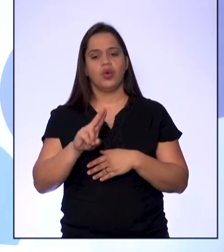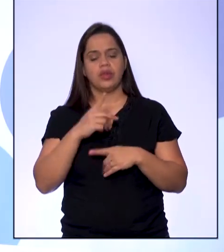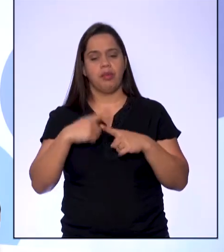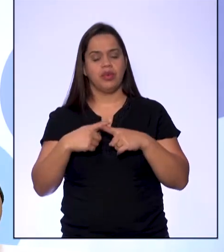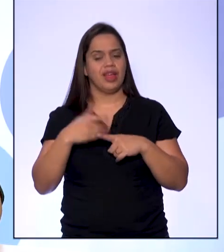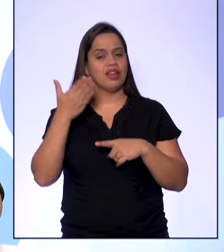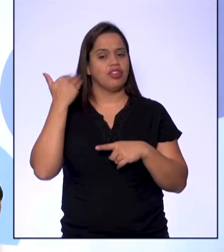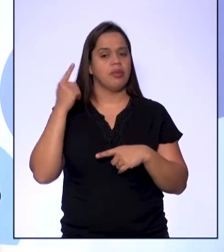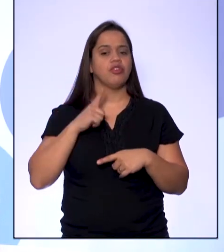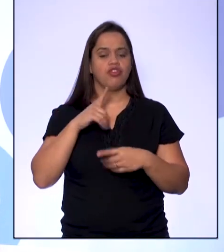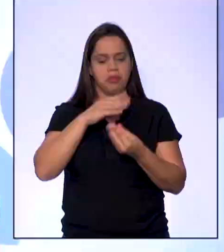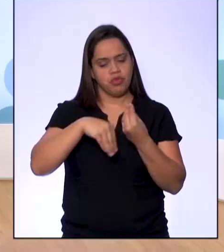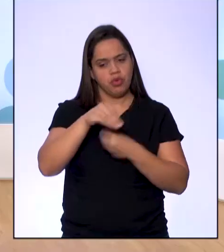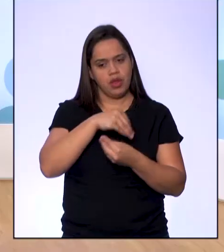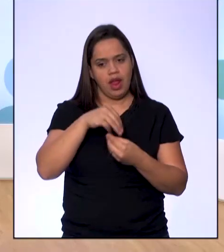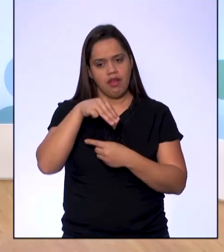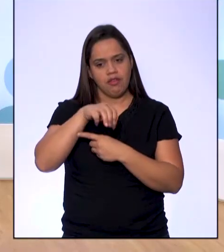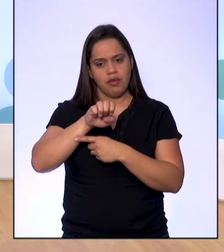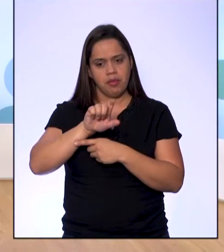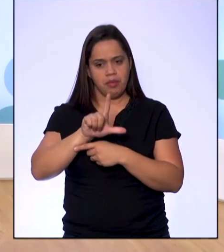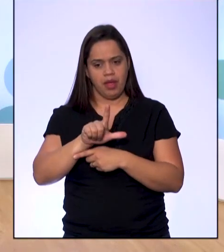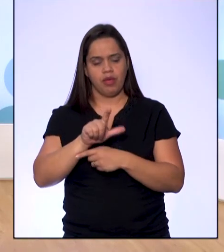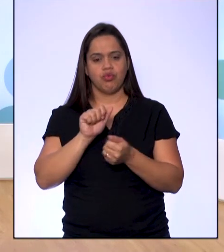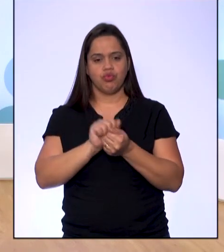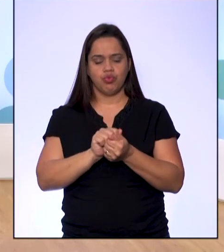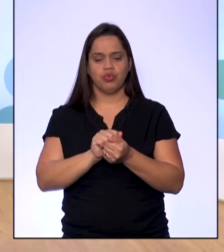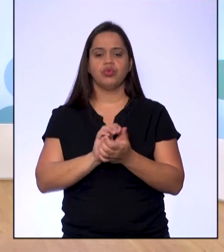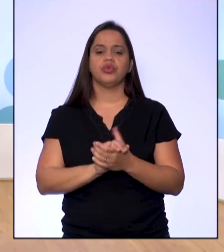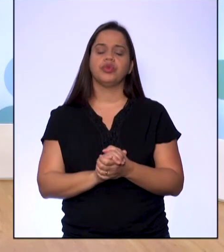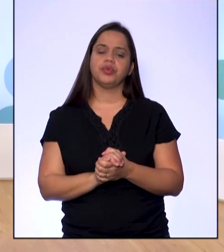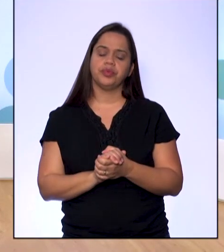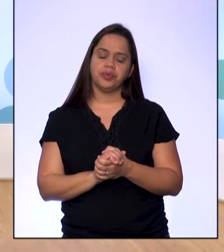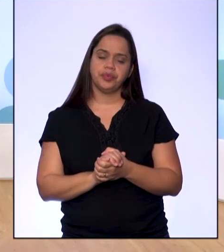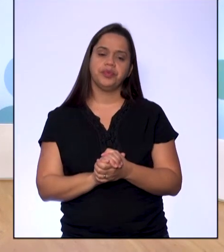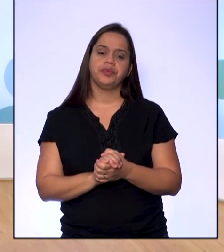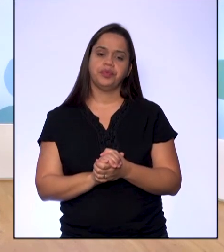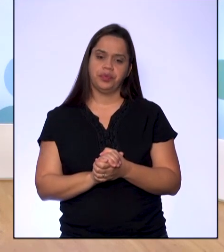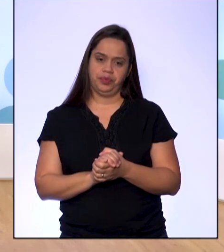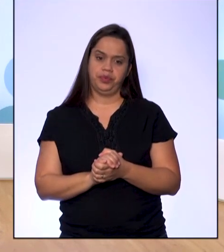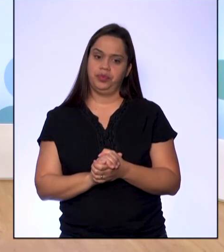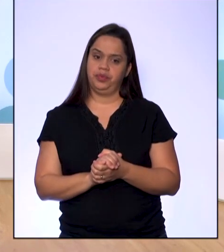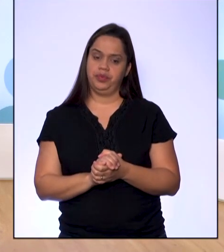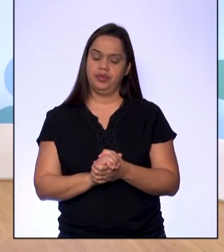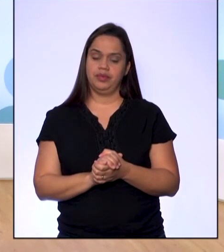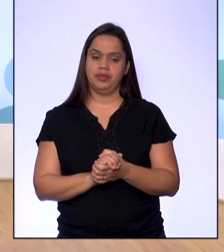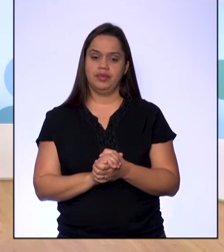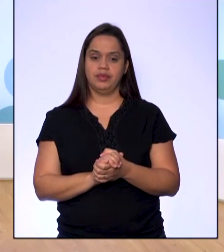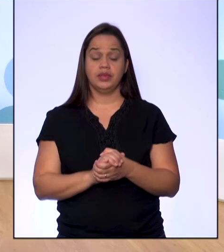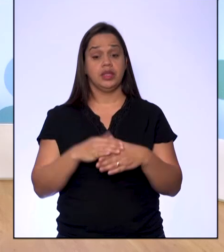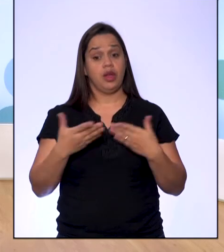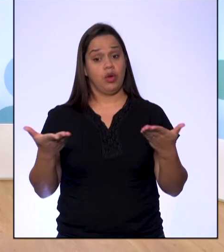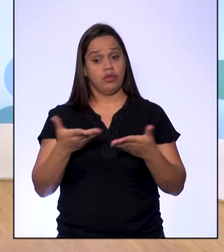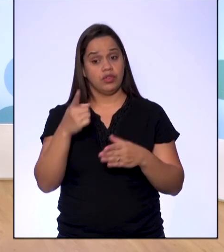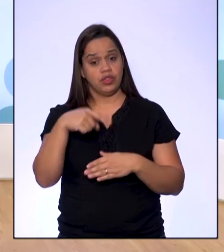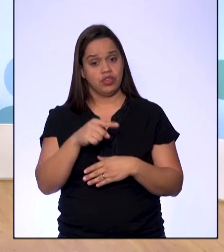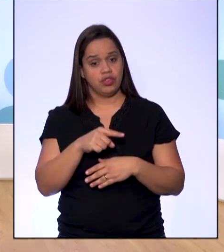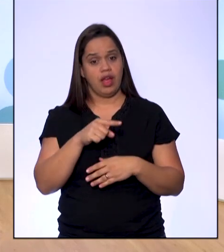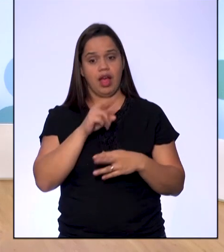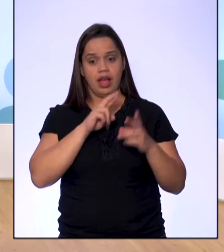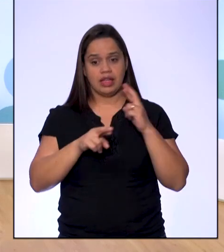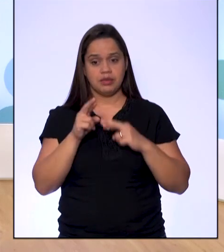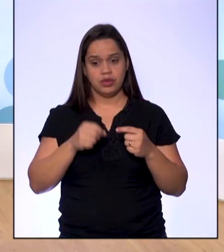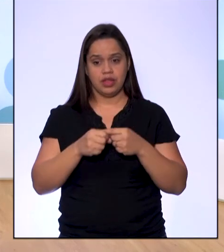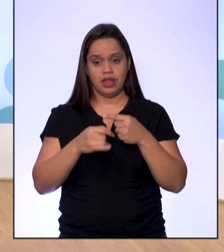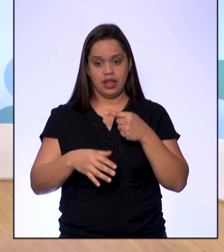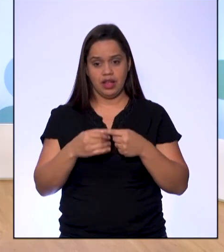a respeito disso, né? Bom, agora que vocês já responderam, se vocês já comeram alguma